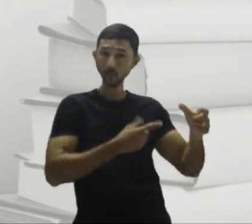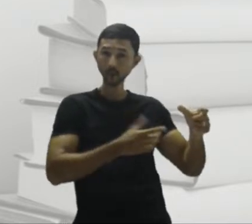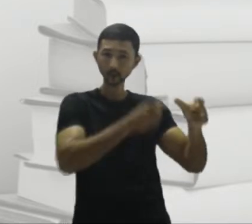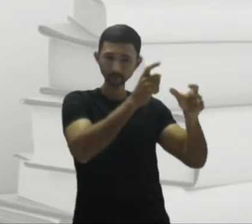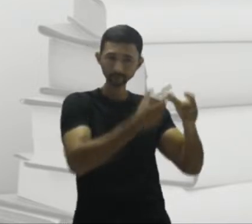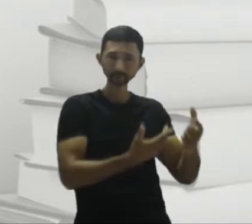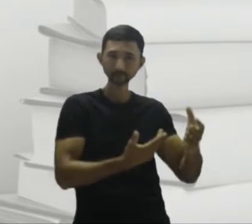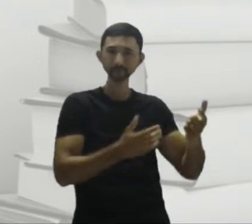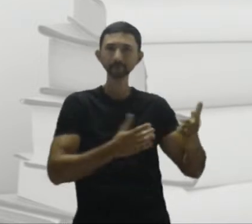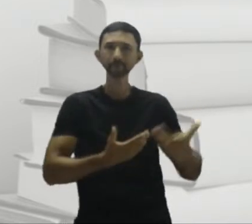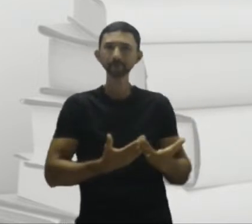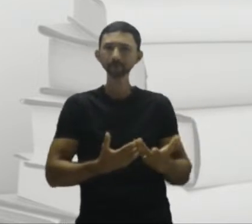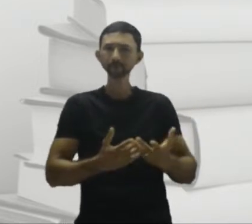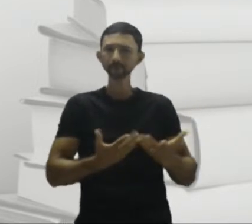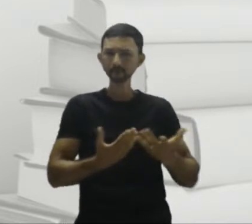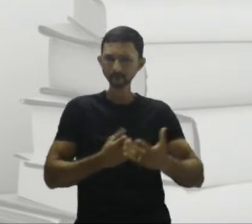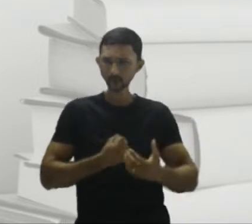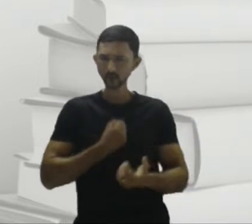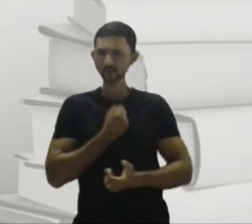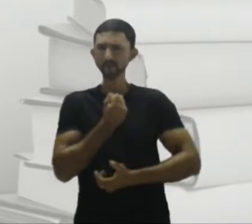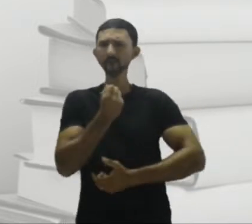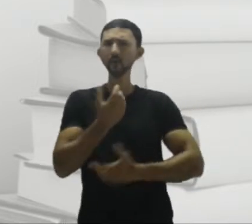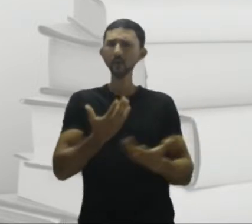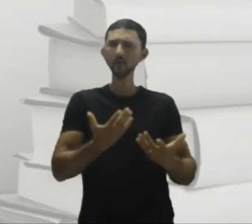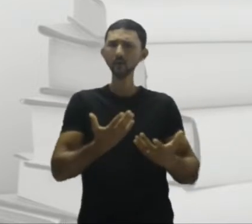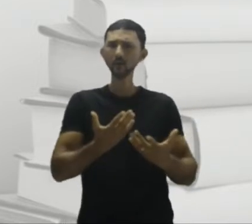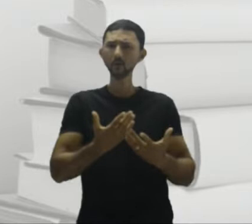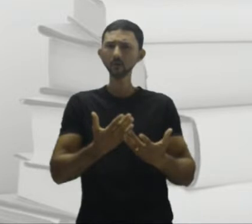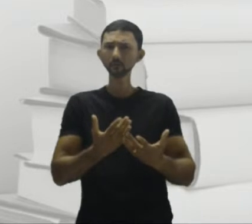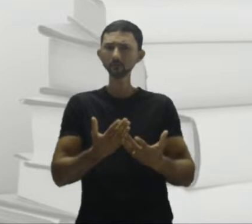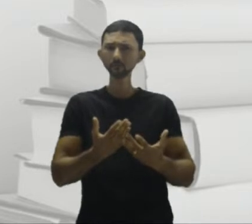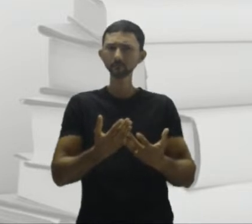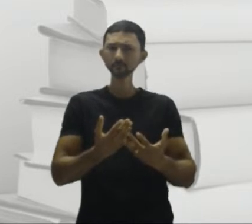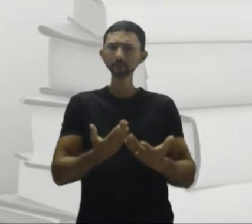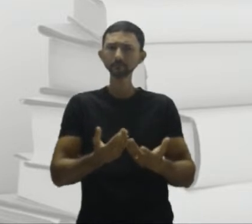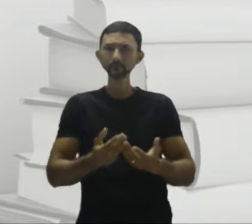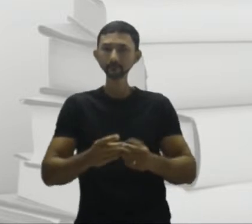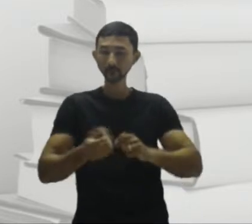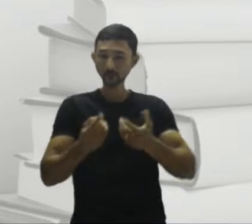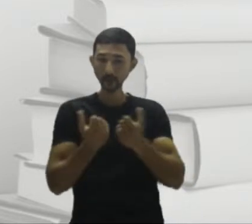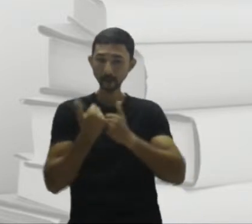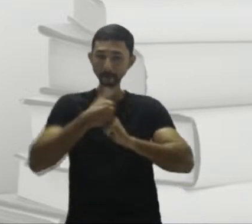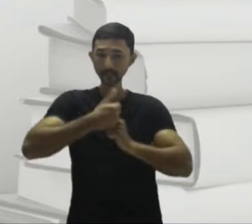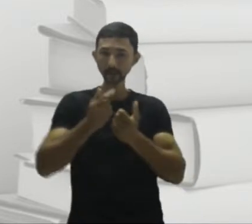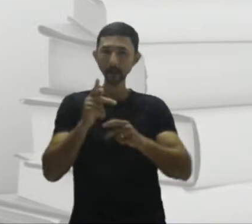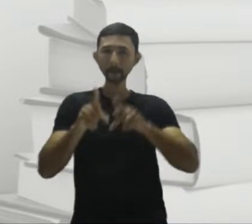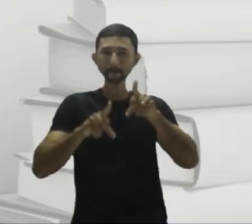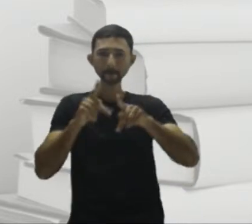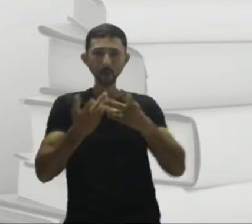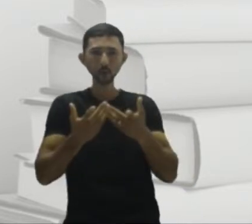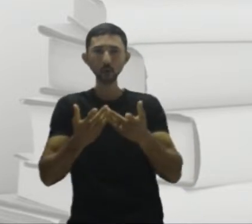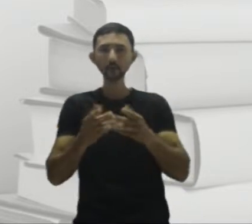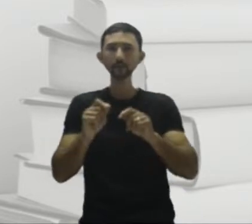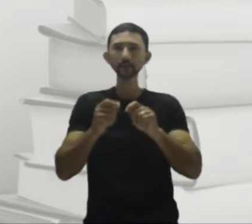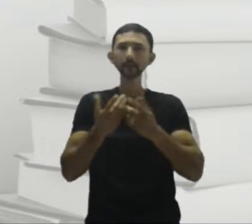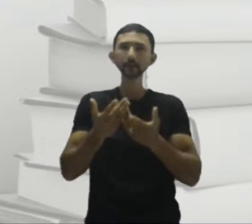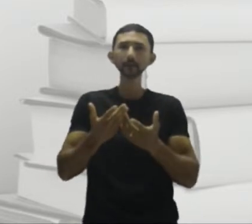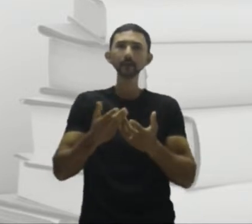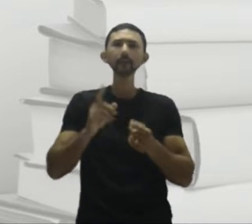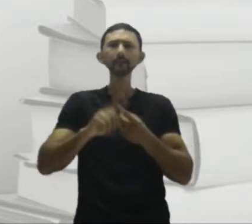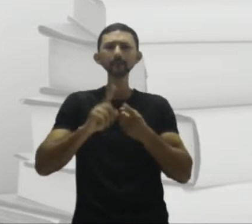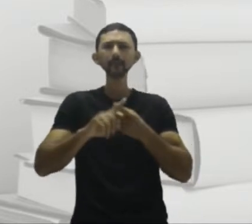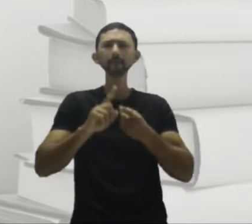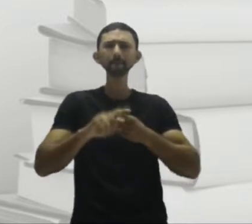desse herói, certo? Desse representante do seu povo, certo? E, além disso,